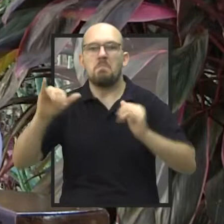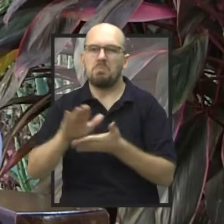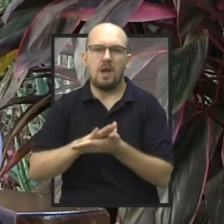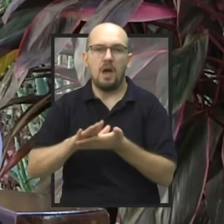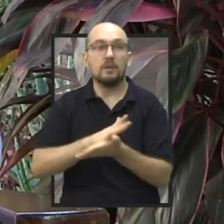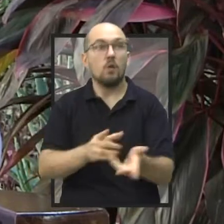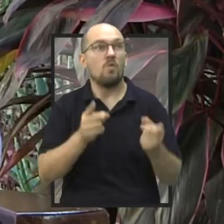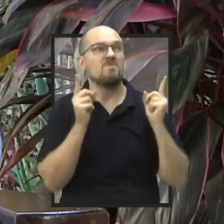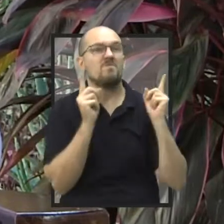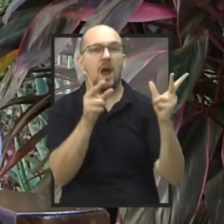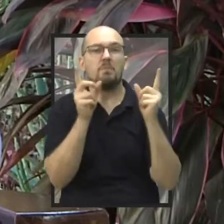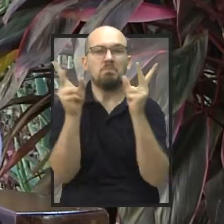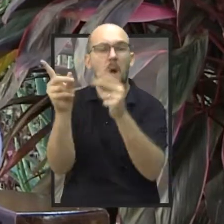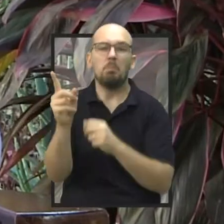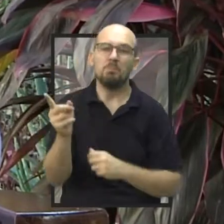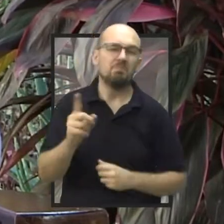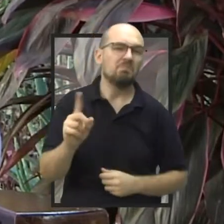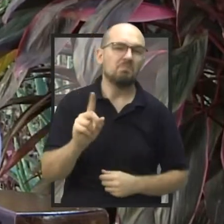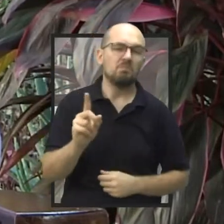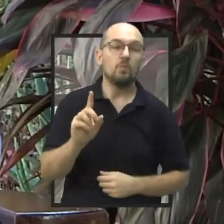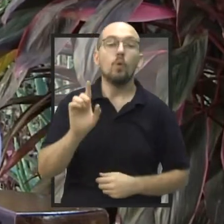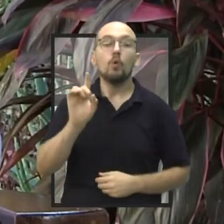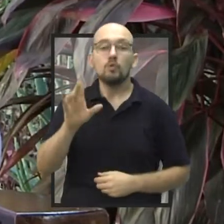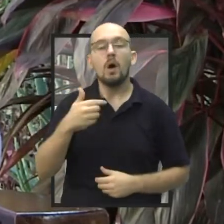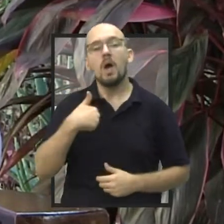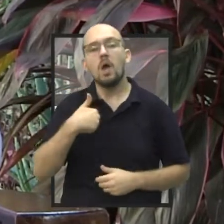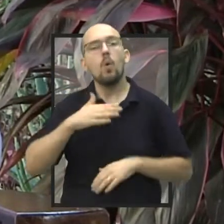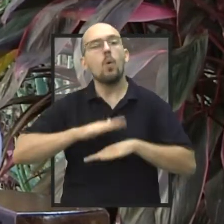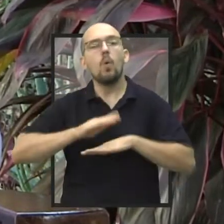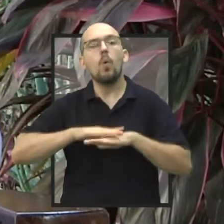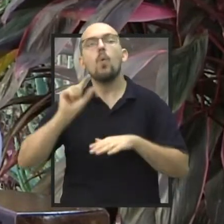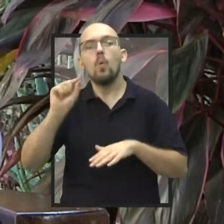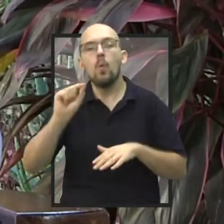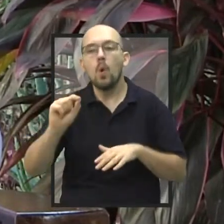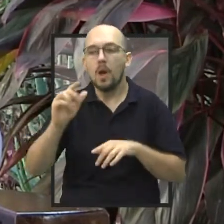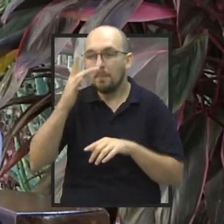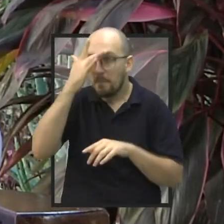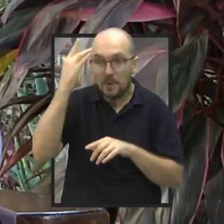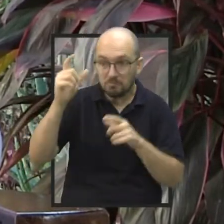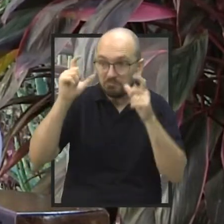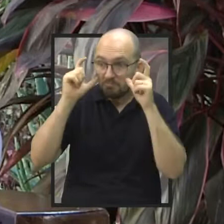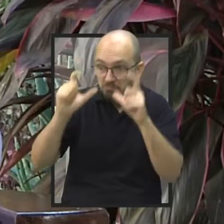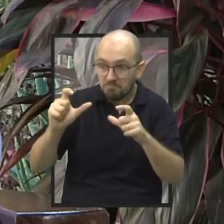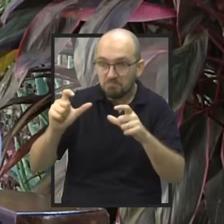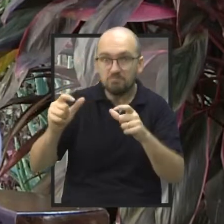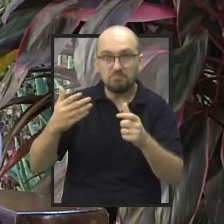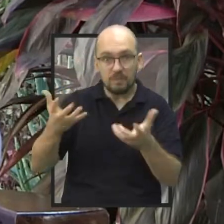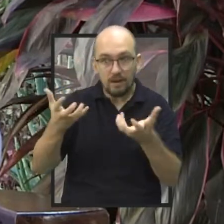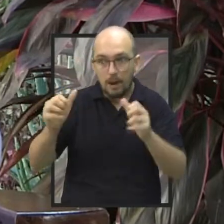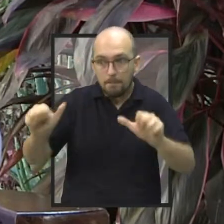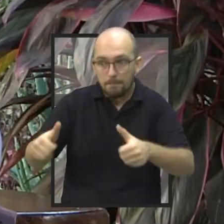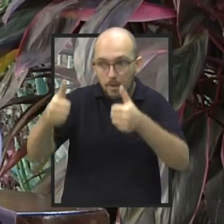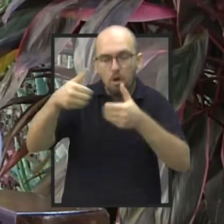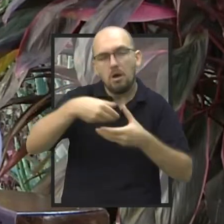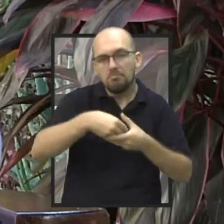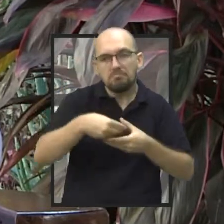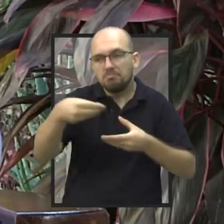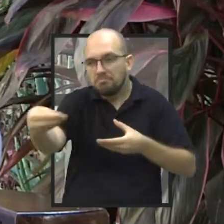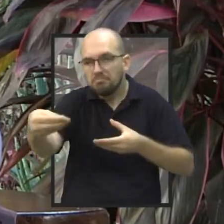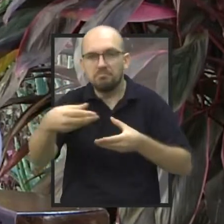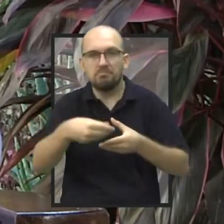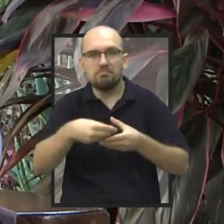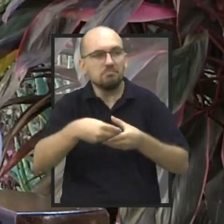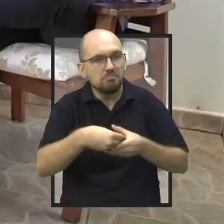venda, apenas procurei distribuir às pessoas que se interessassem por uma melhoria no sistema